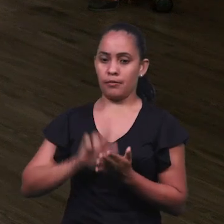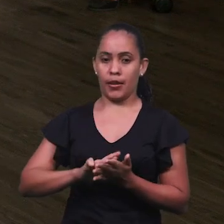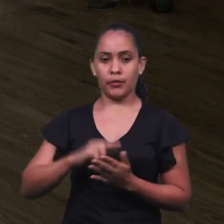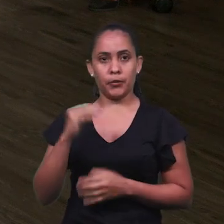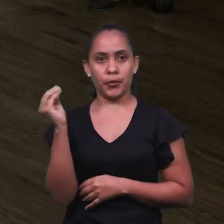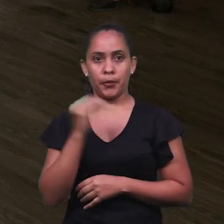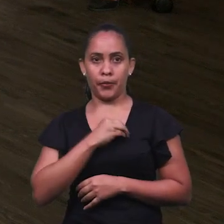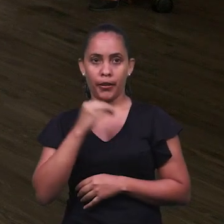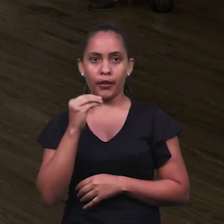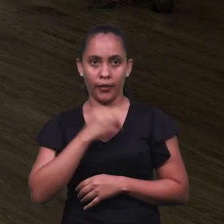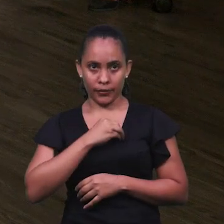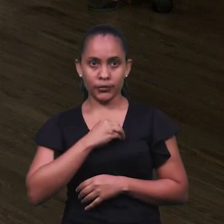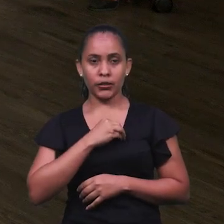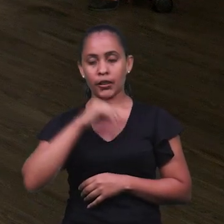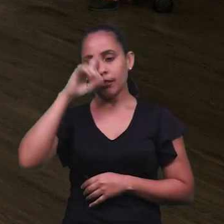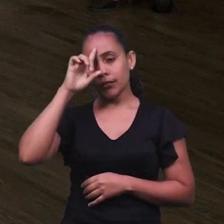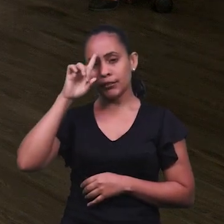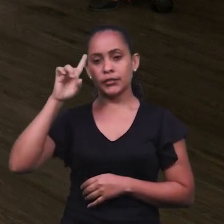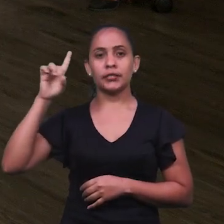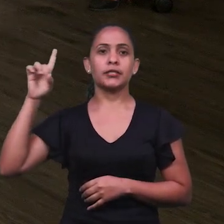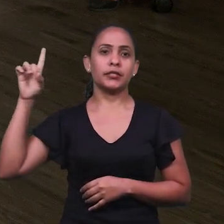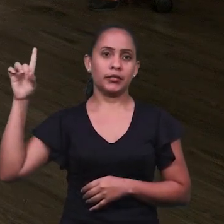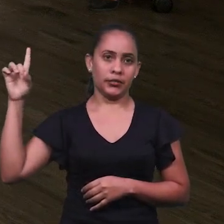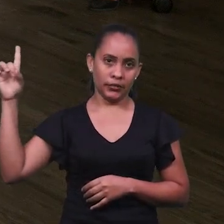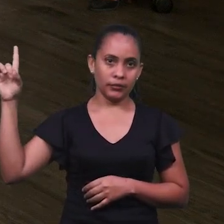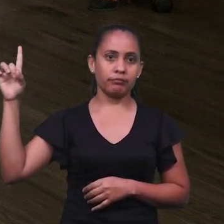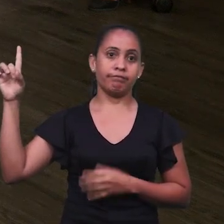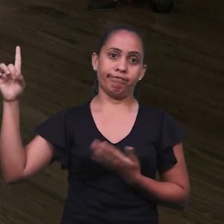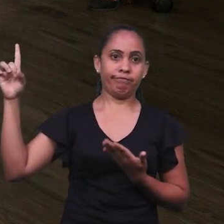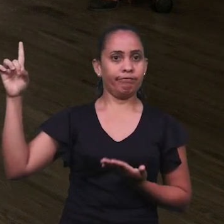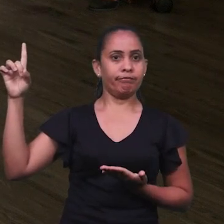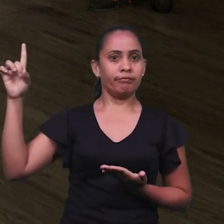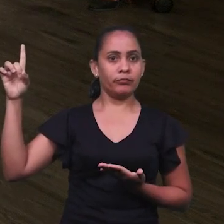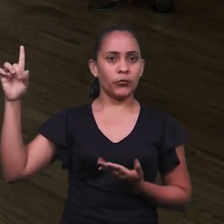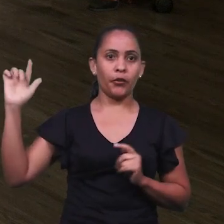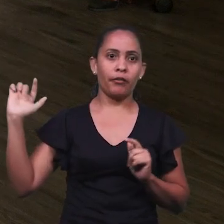pecado, que Deus vai ficar imóvel acerca disso.